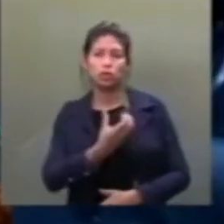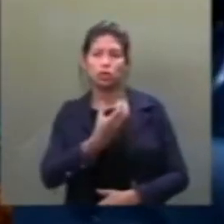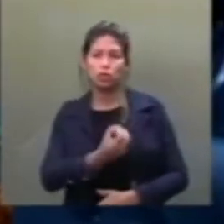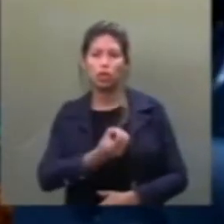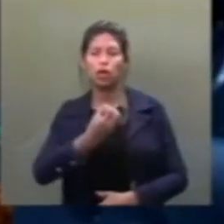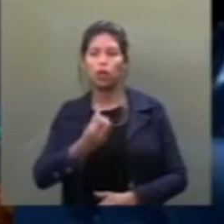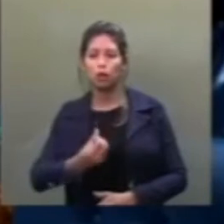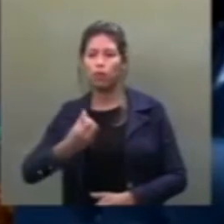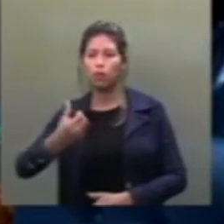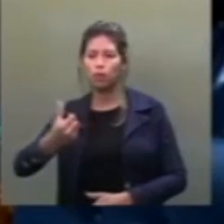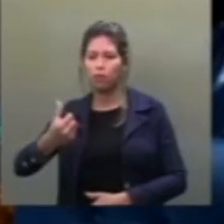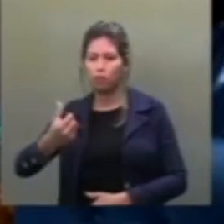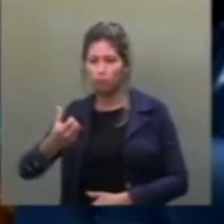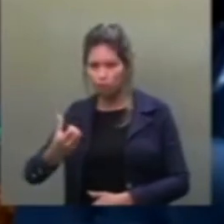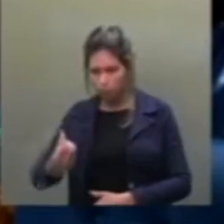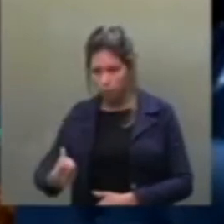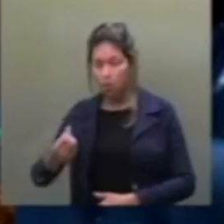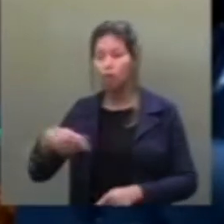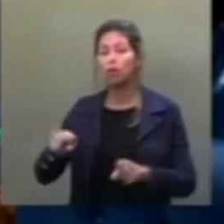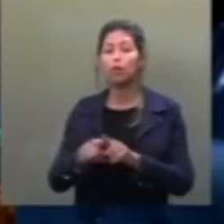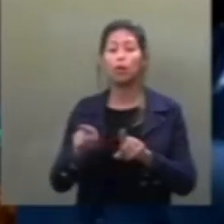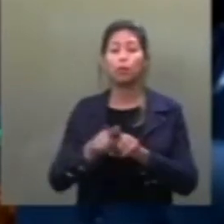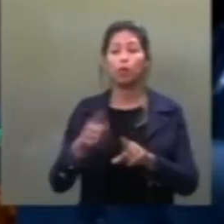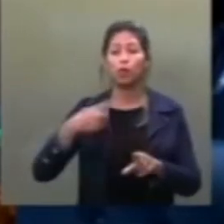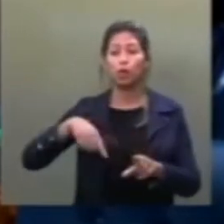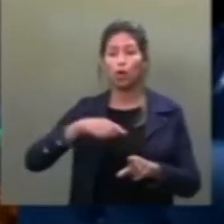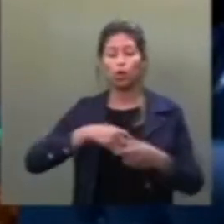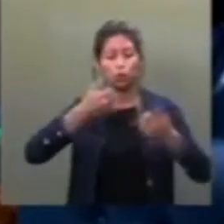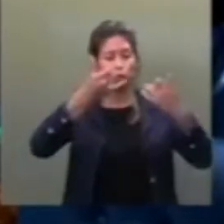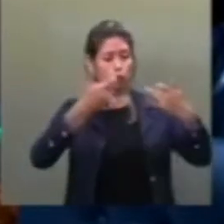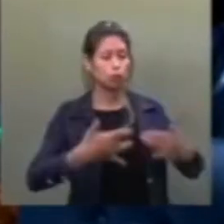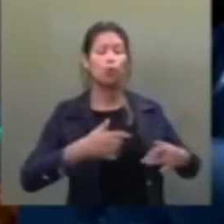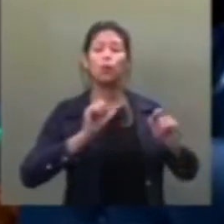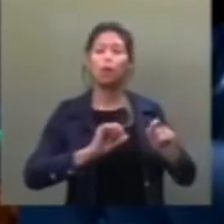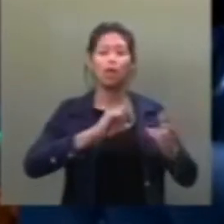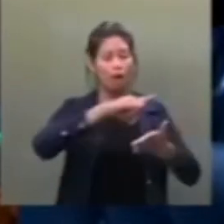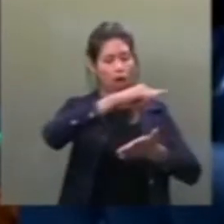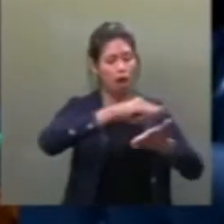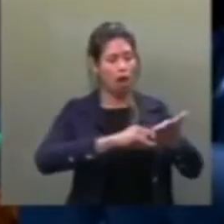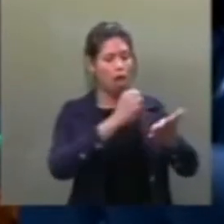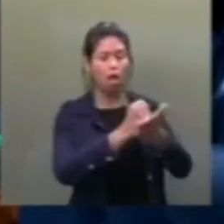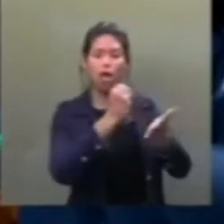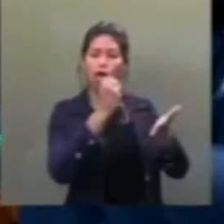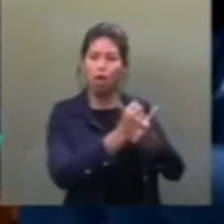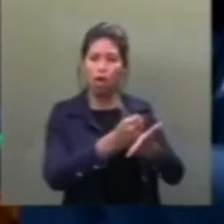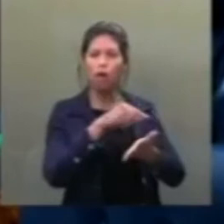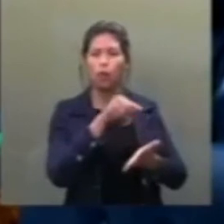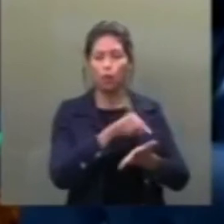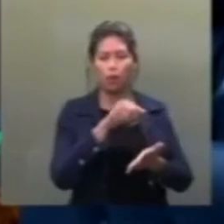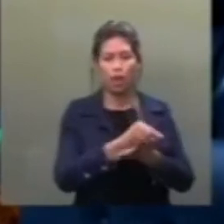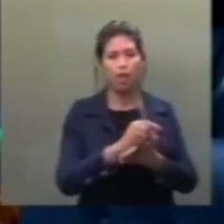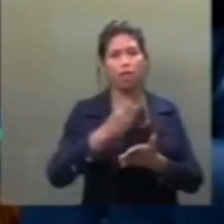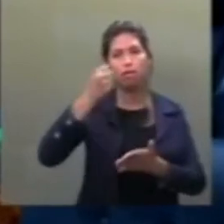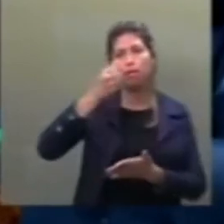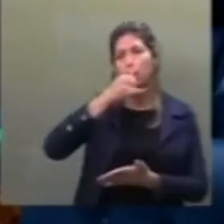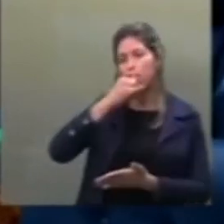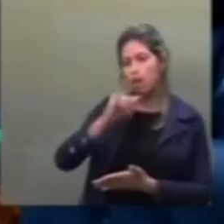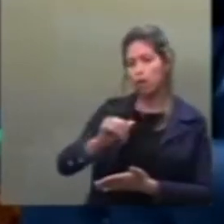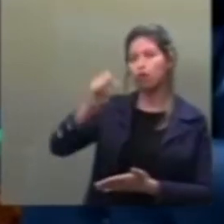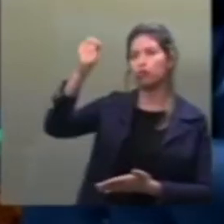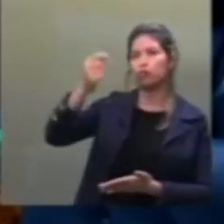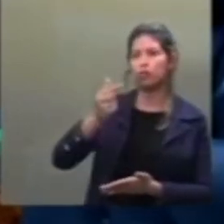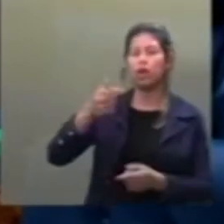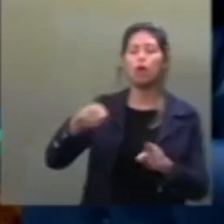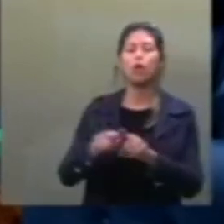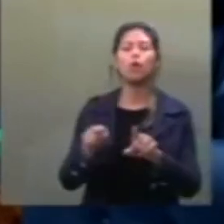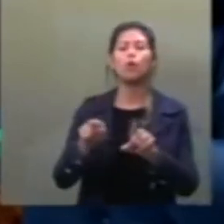a inscrição automática na tarifa social de energia elétrica projeto que tive a honra de poder relatar aqui no